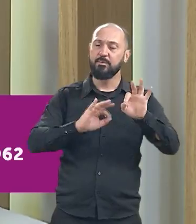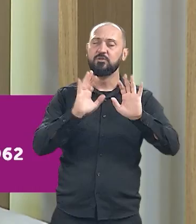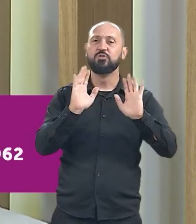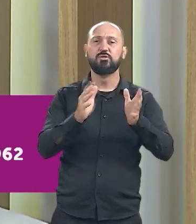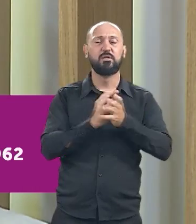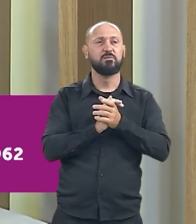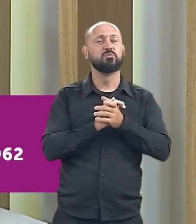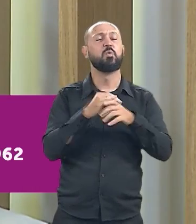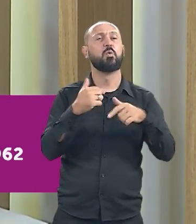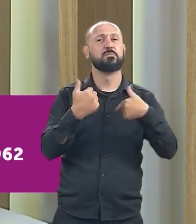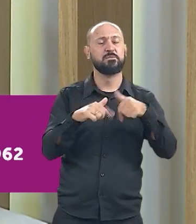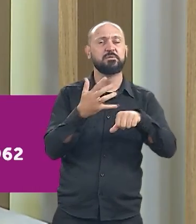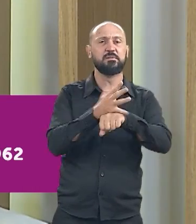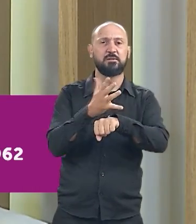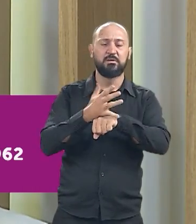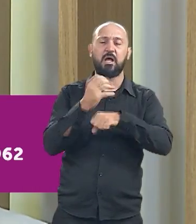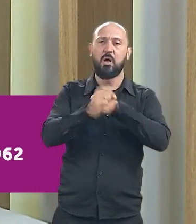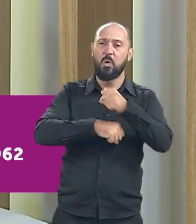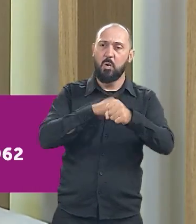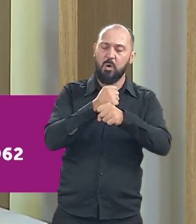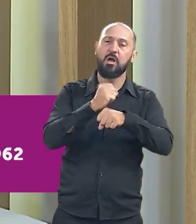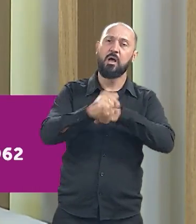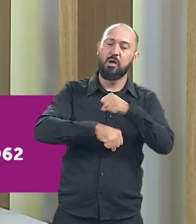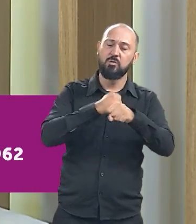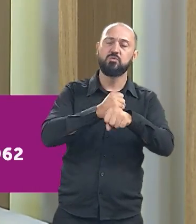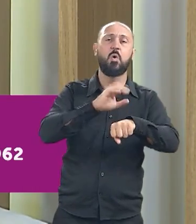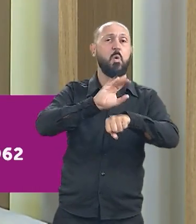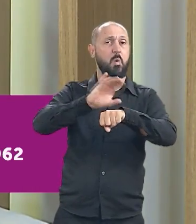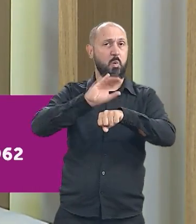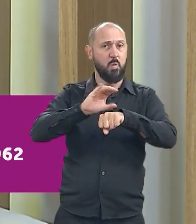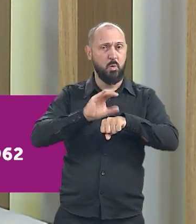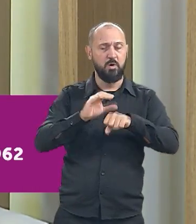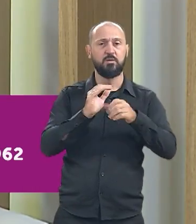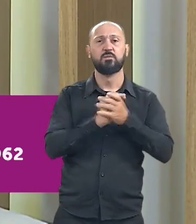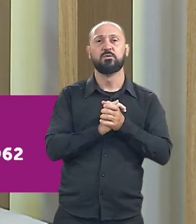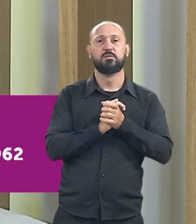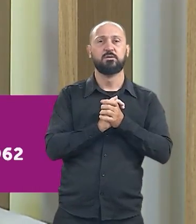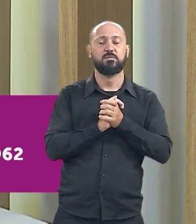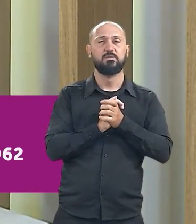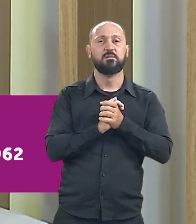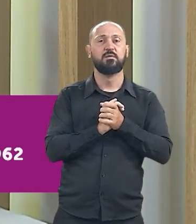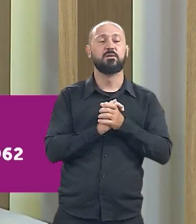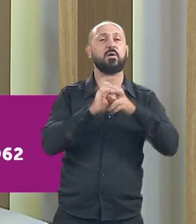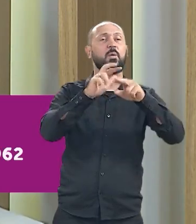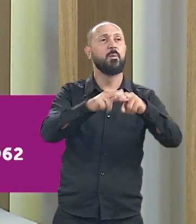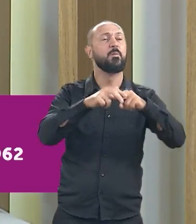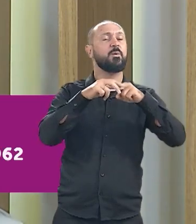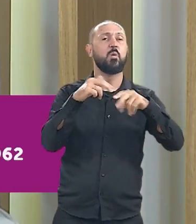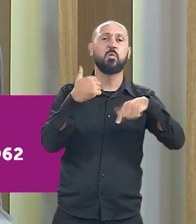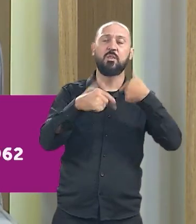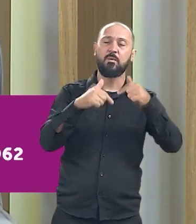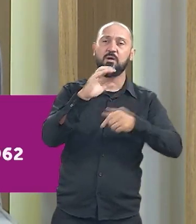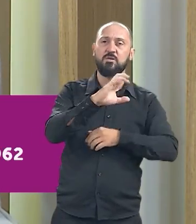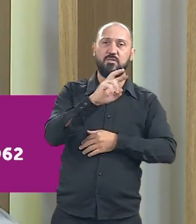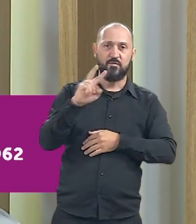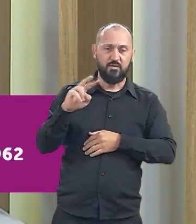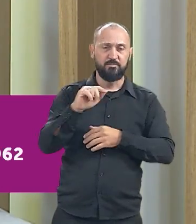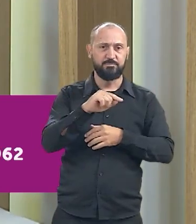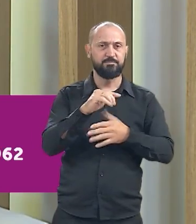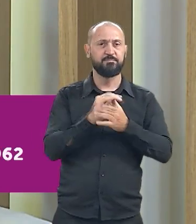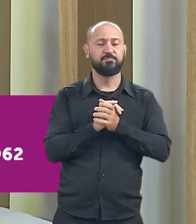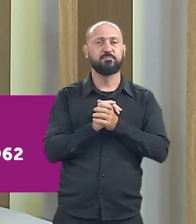sempre treinando. Ao longo do ano são oferecidos cursos, né? Então, porque na verdade o trabalho do CVV também é uma